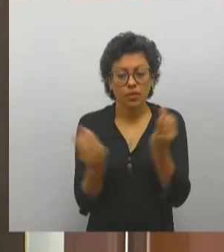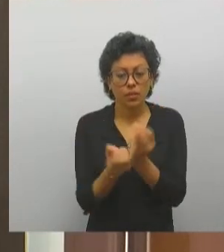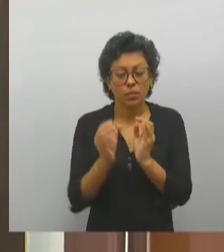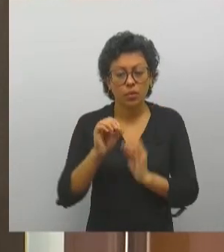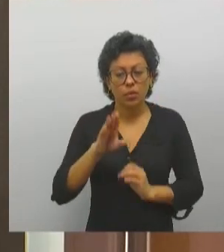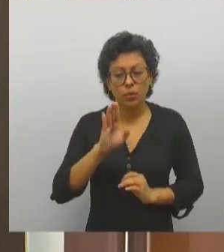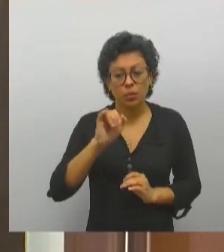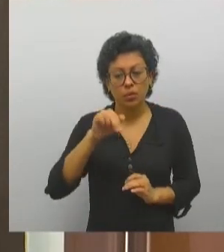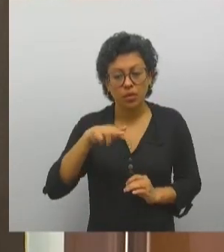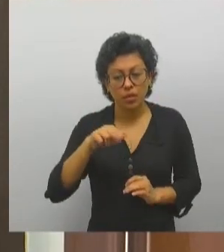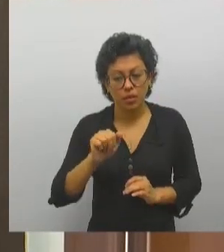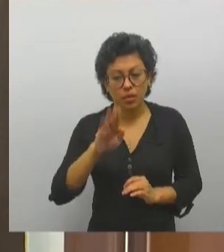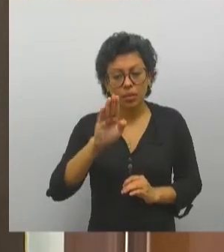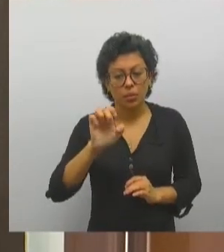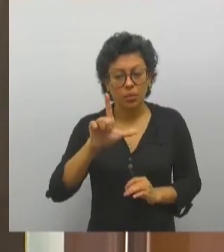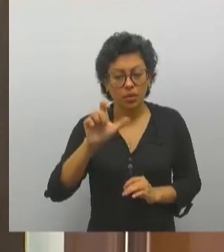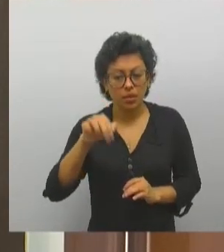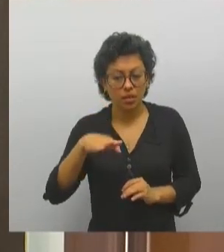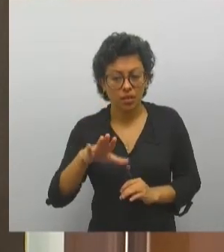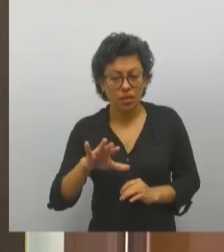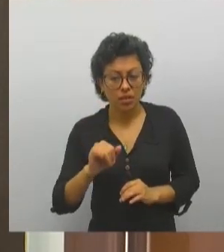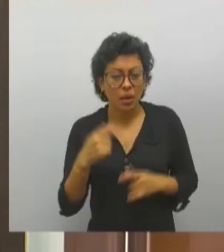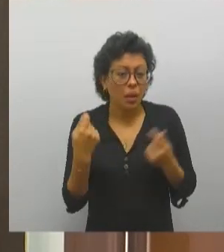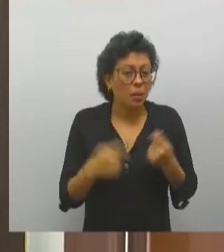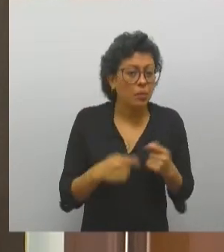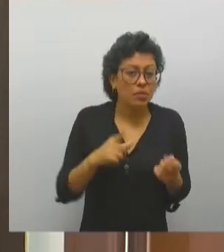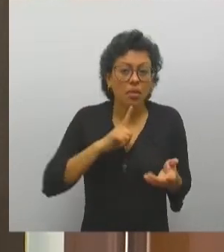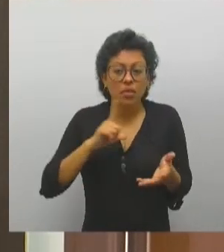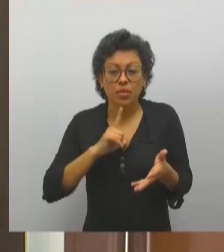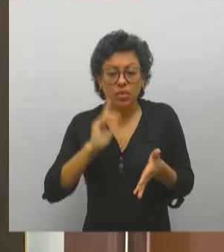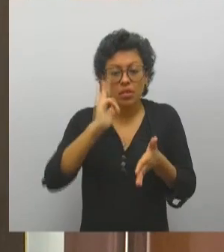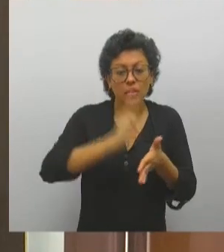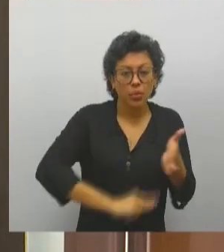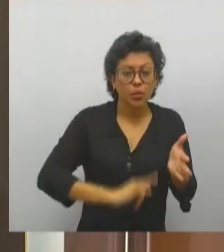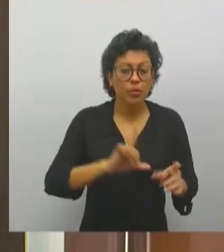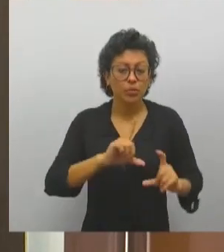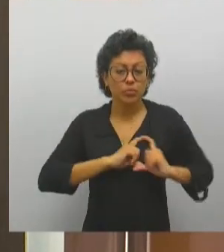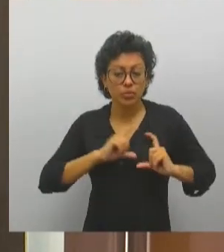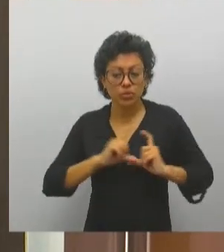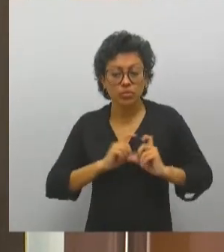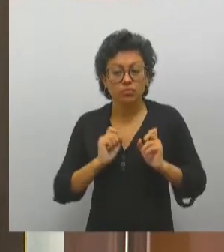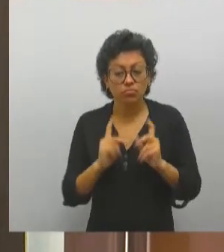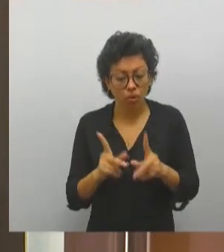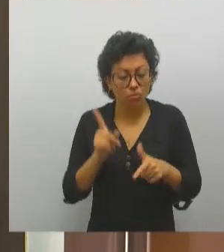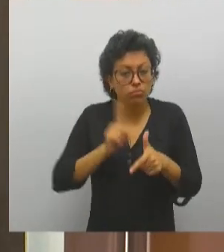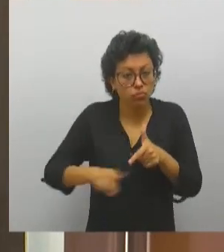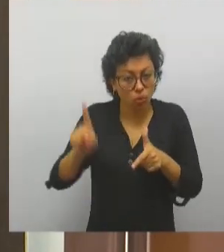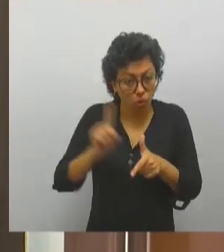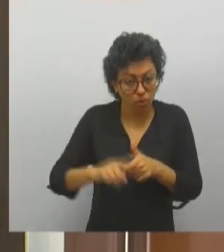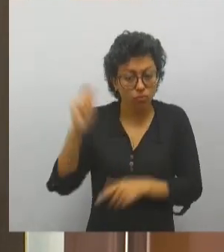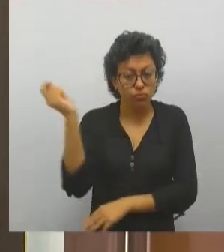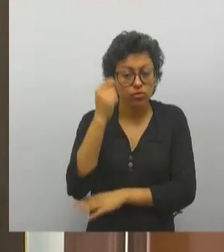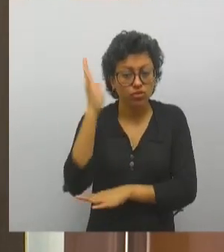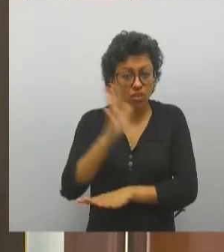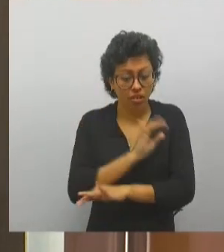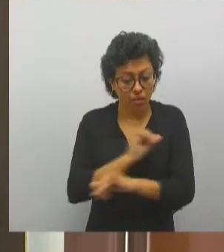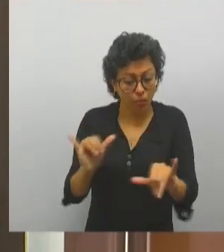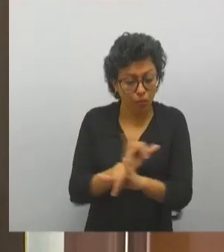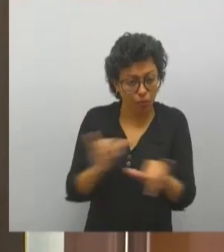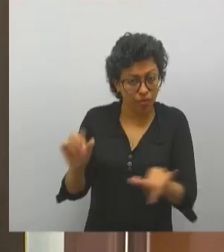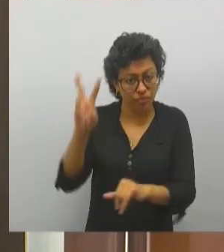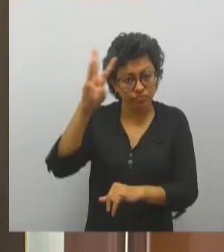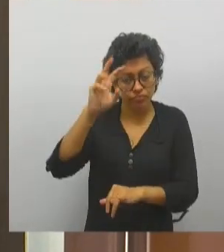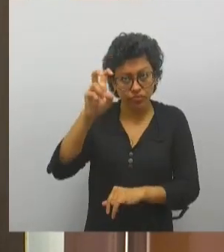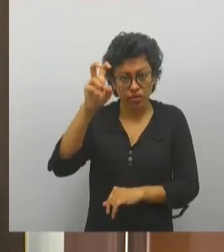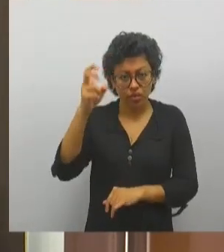Belém, fica aquele jogo de empurra. Ah, tem que ter lá da Defesa Civil, que não sei o quê. Está lá o problema. Já falei na tribuna aqui